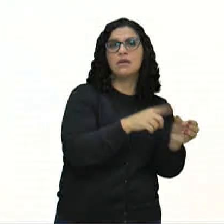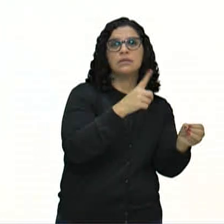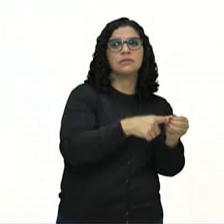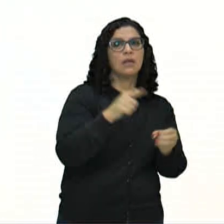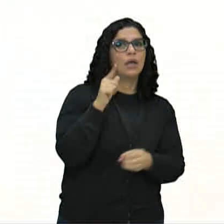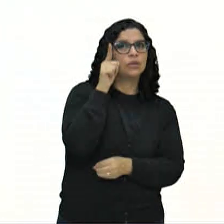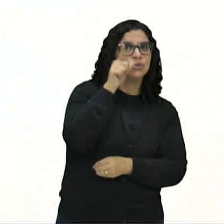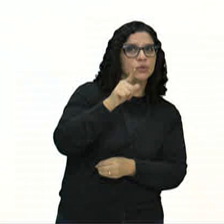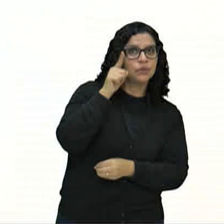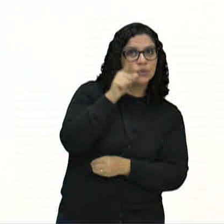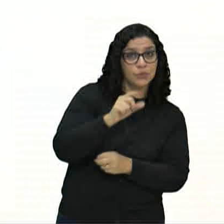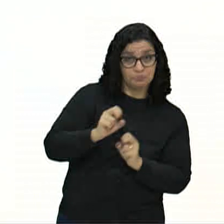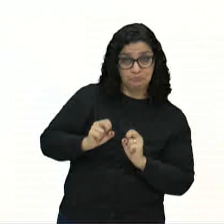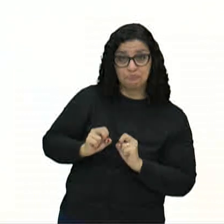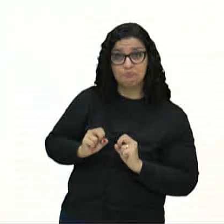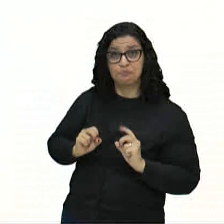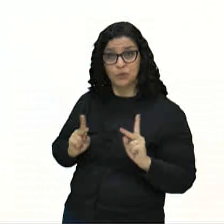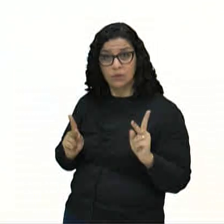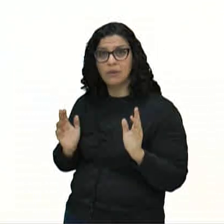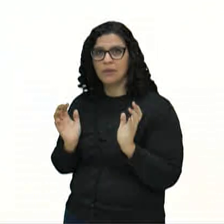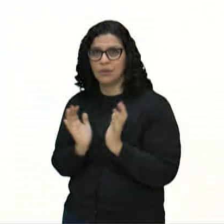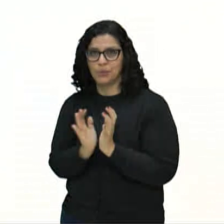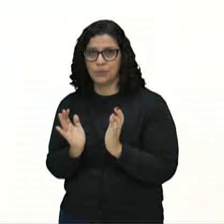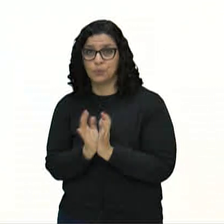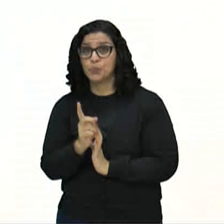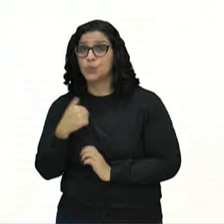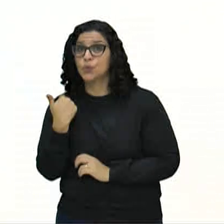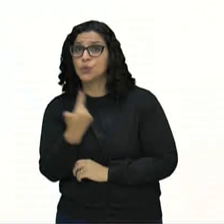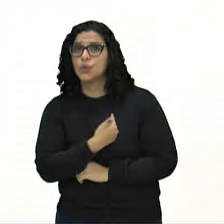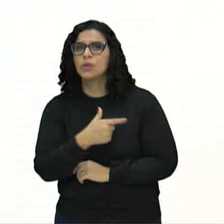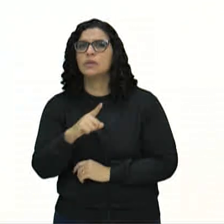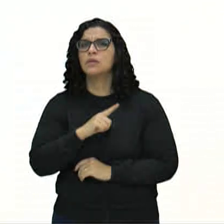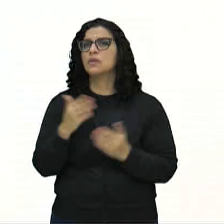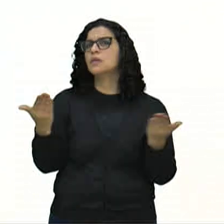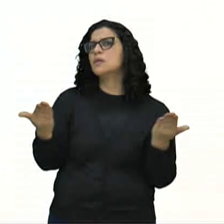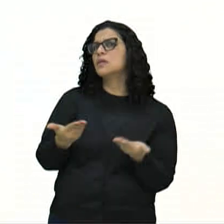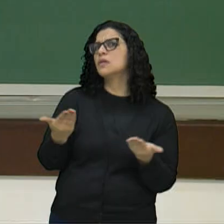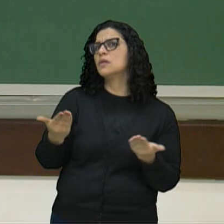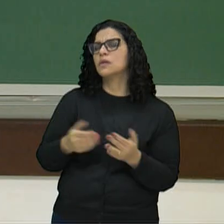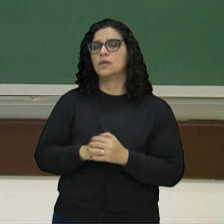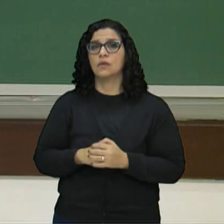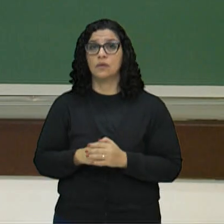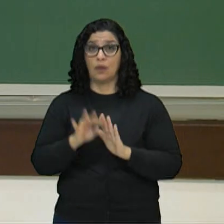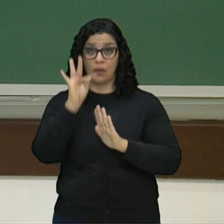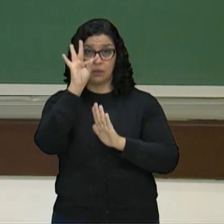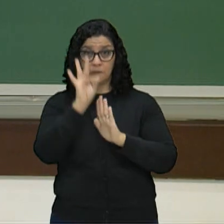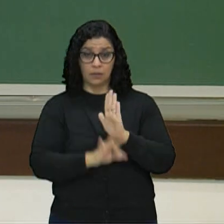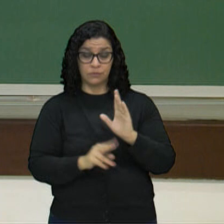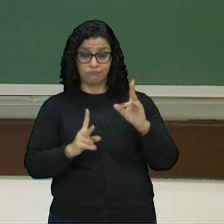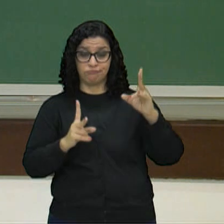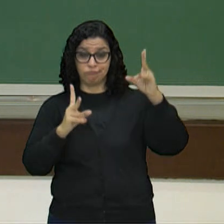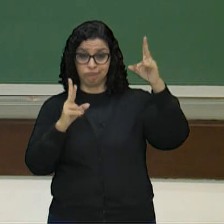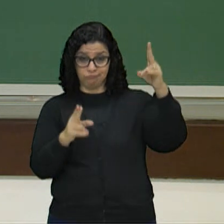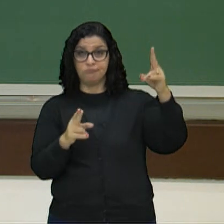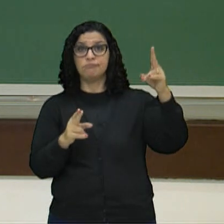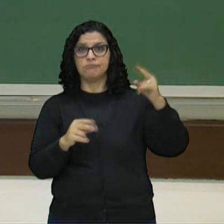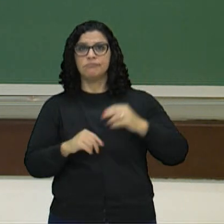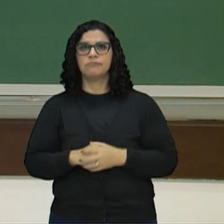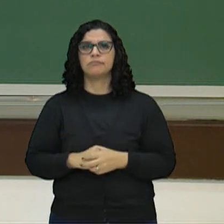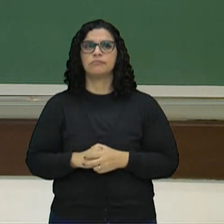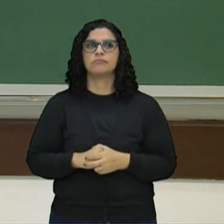Londres. Ok, turma, nós temos aqui, nesse fragmento do